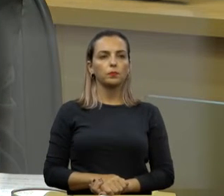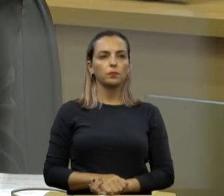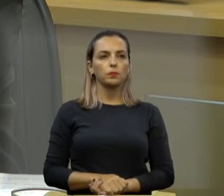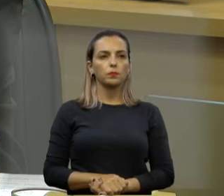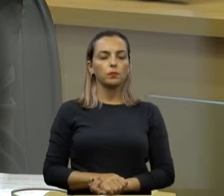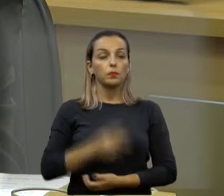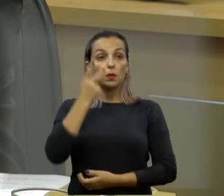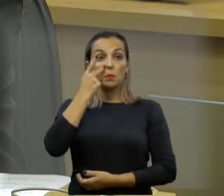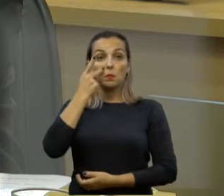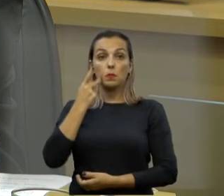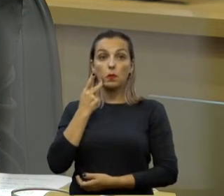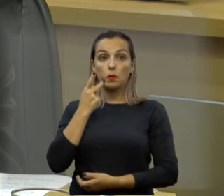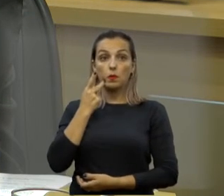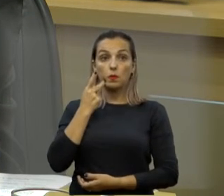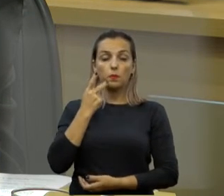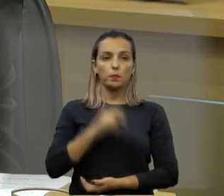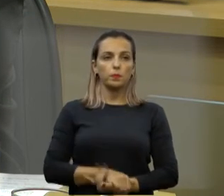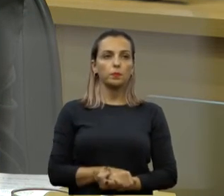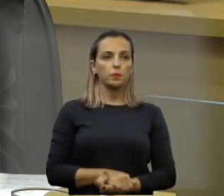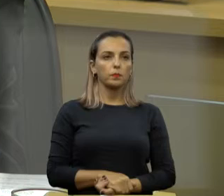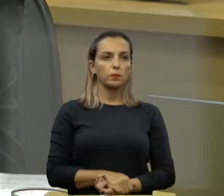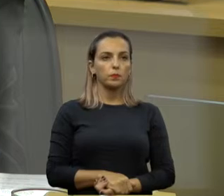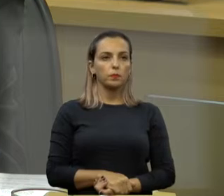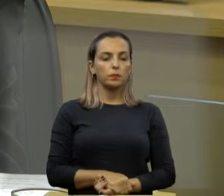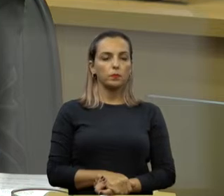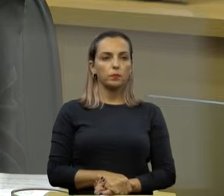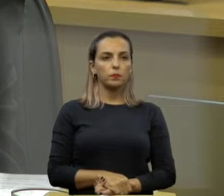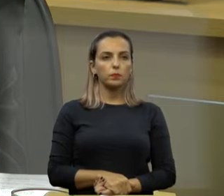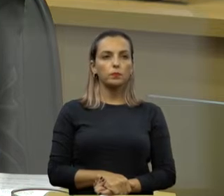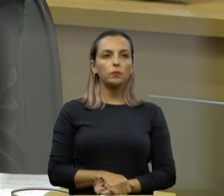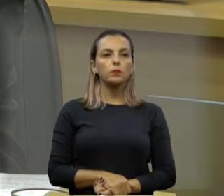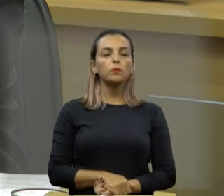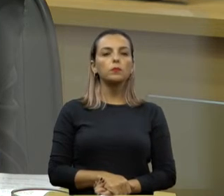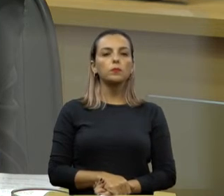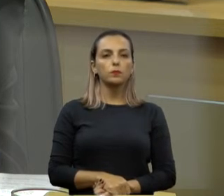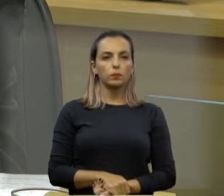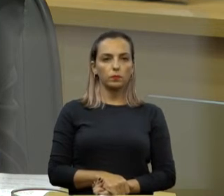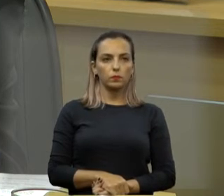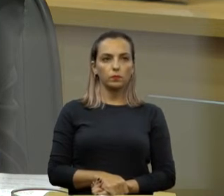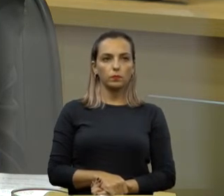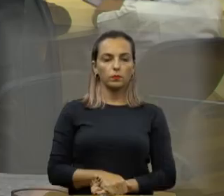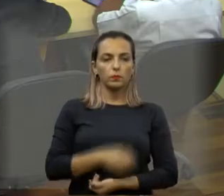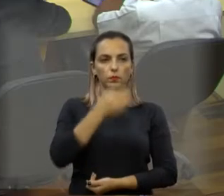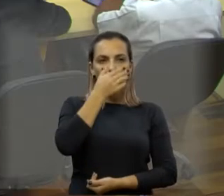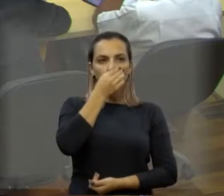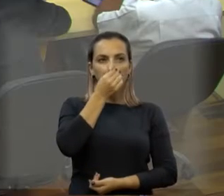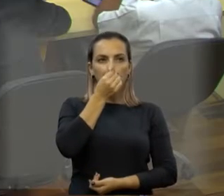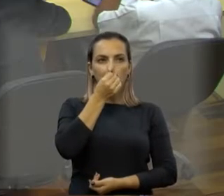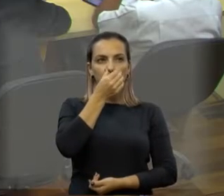vereador Paulo Landim com a palavra E aí